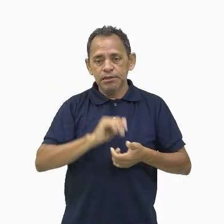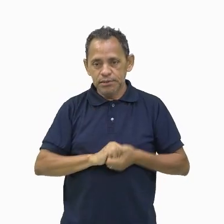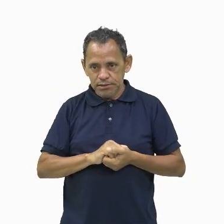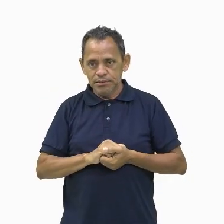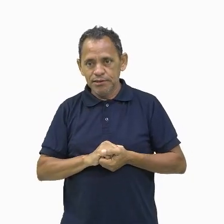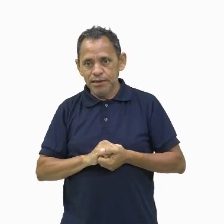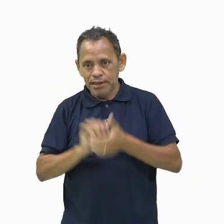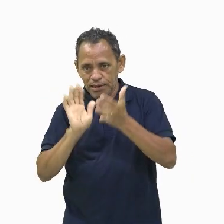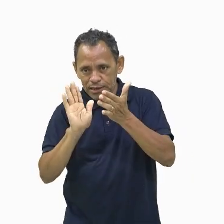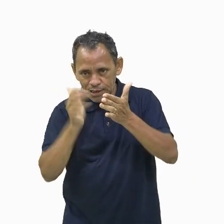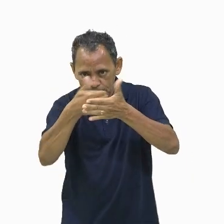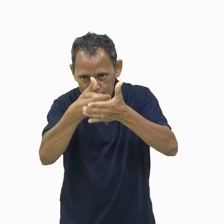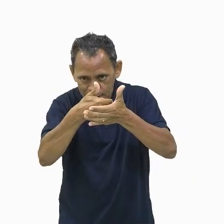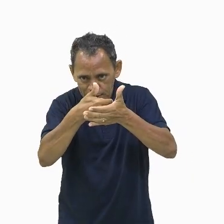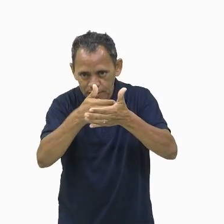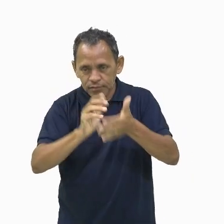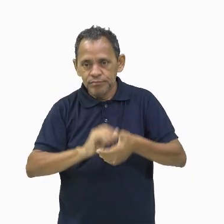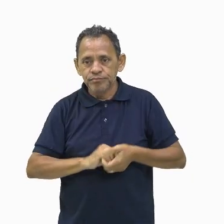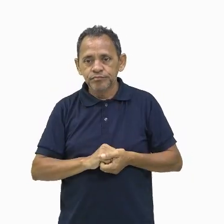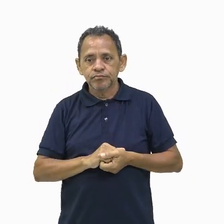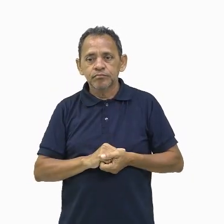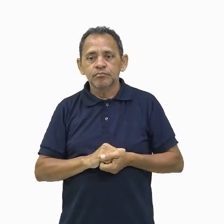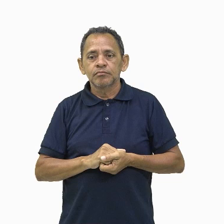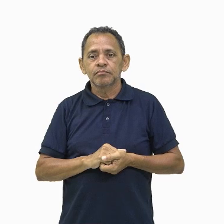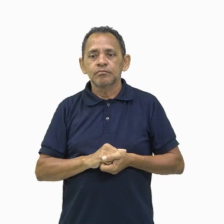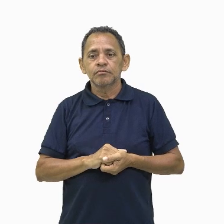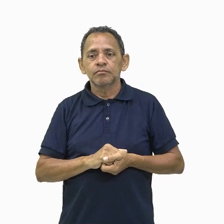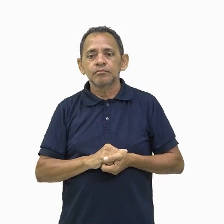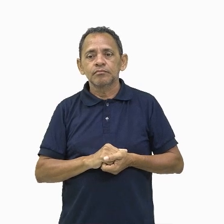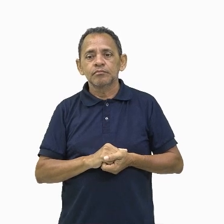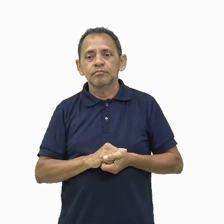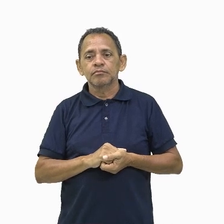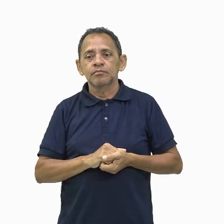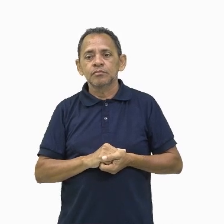omitida. E o polissíndeto, ao